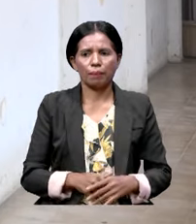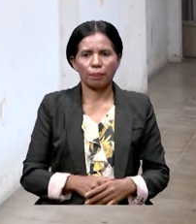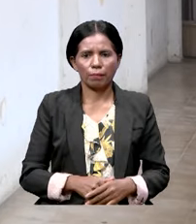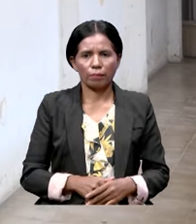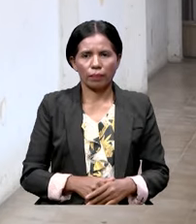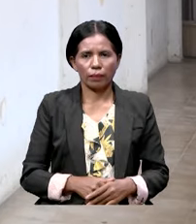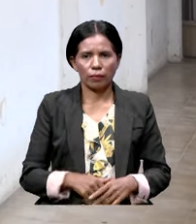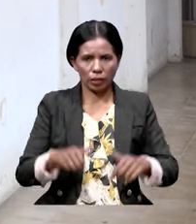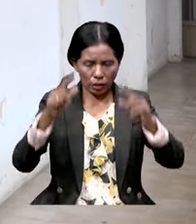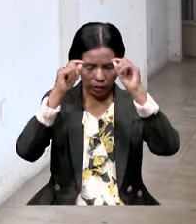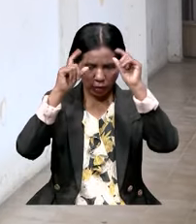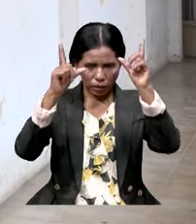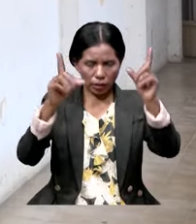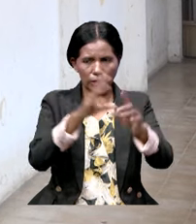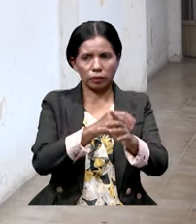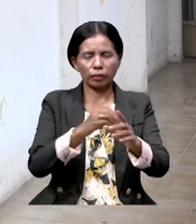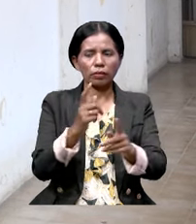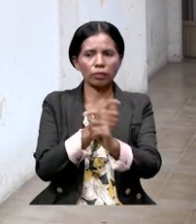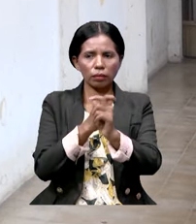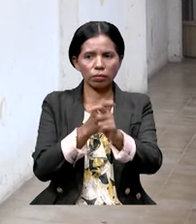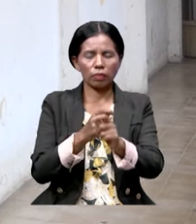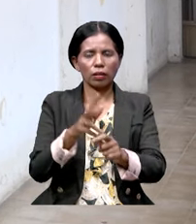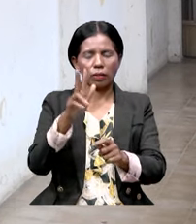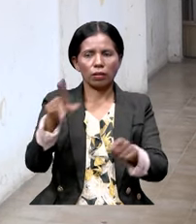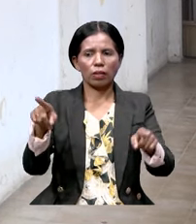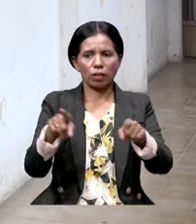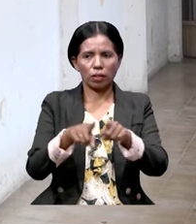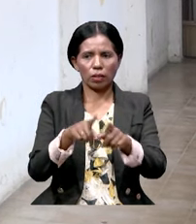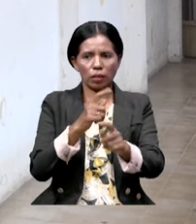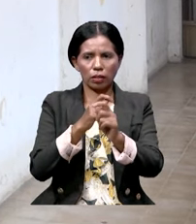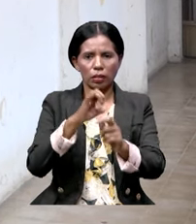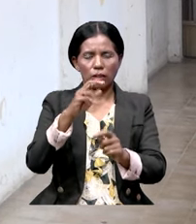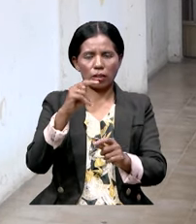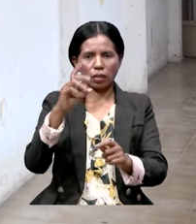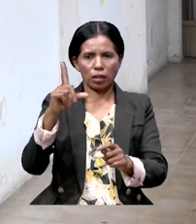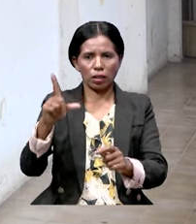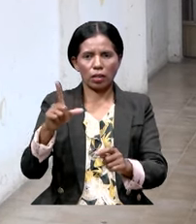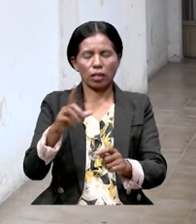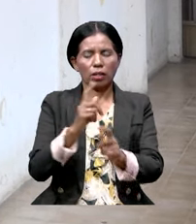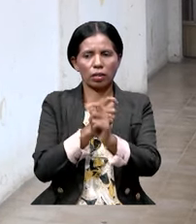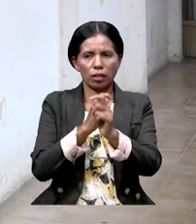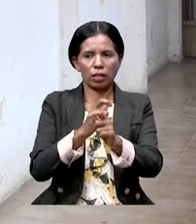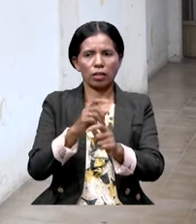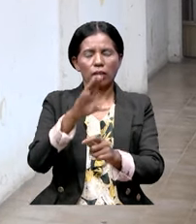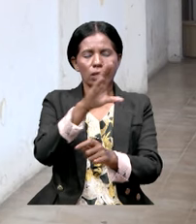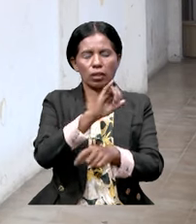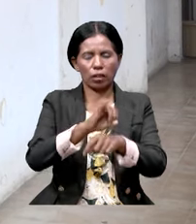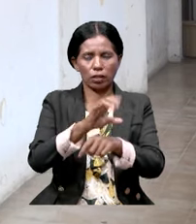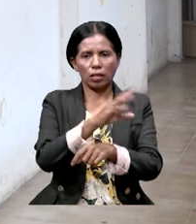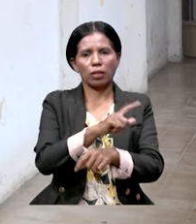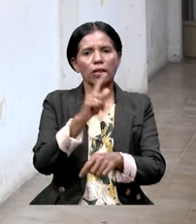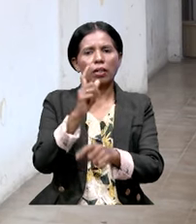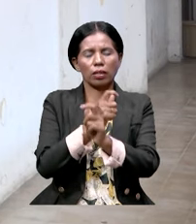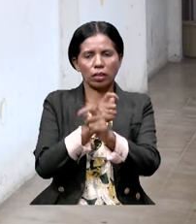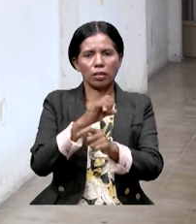Ia Timor Leste existe tetum o entolo hanesa tetum INL tetung kreda, no tetung dir. Mebe